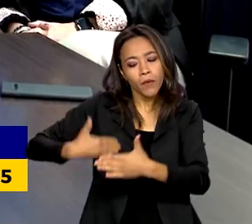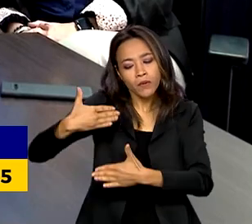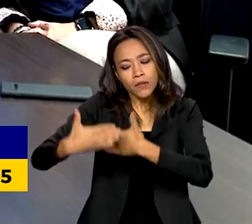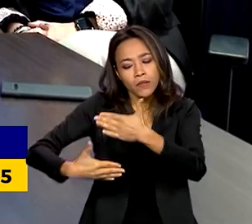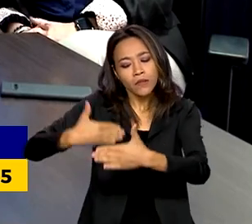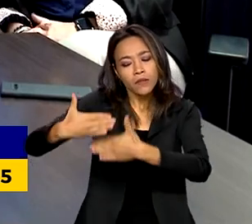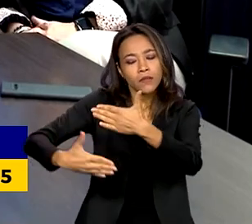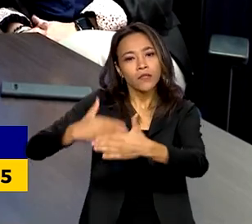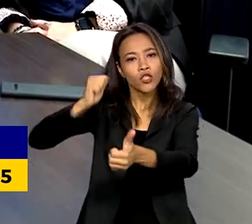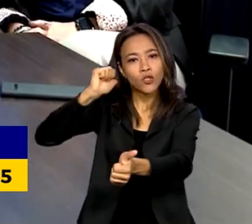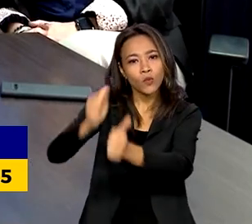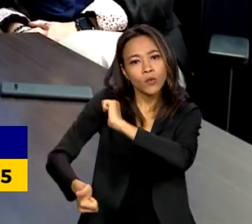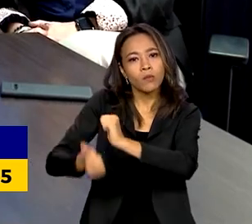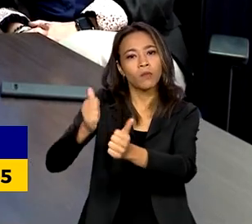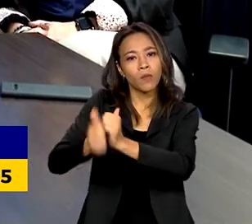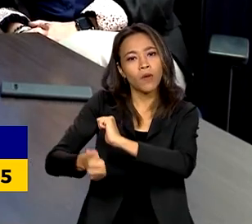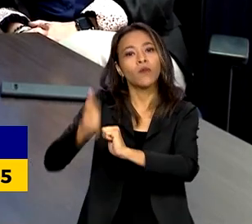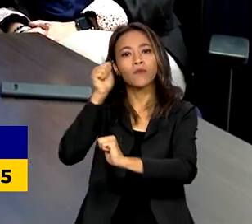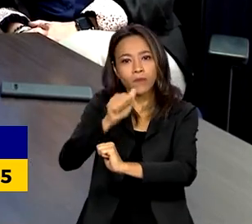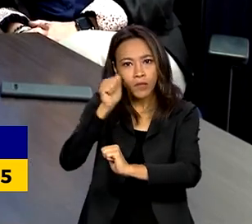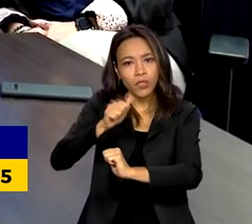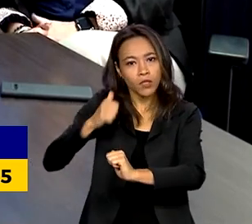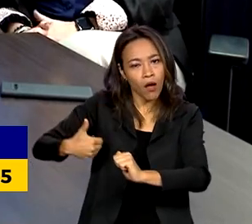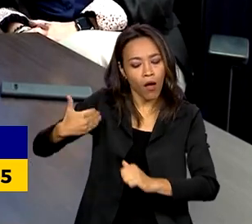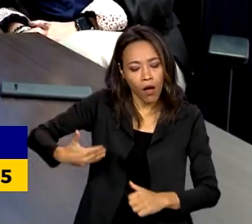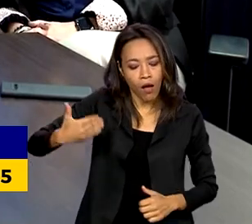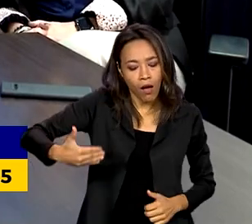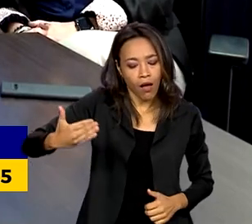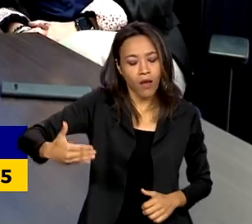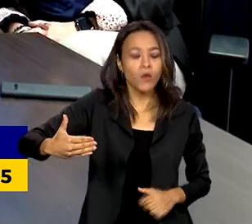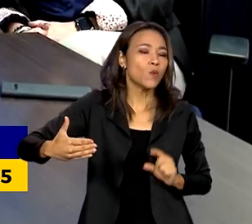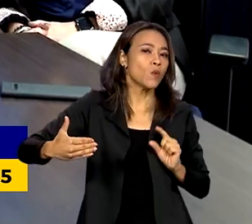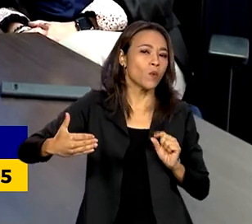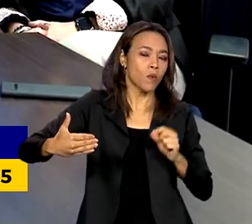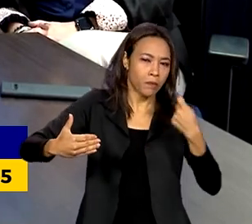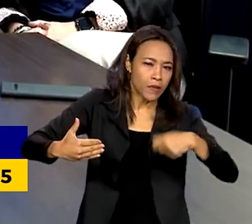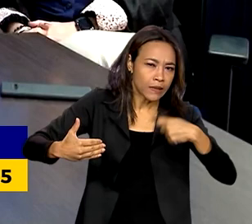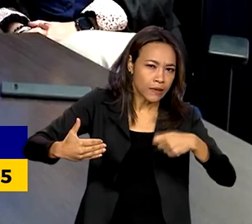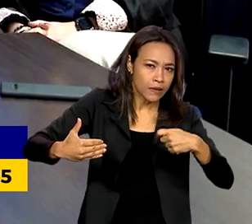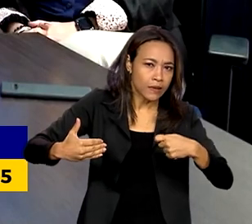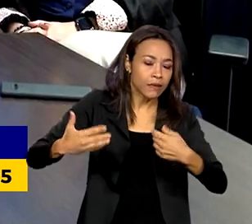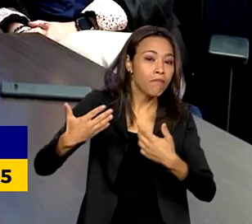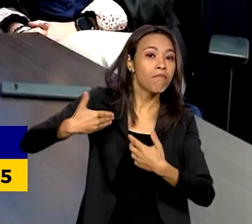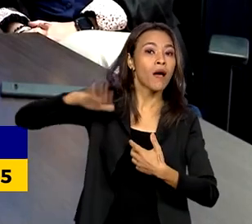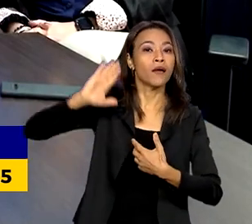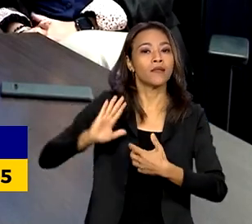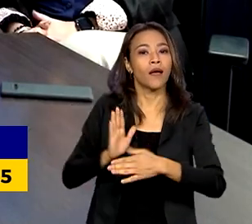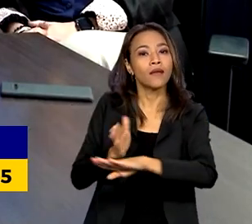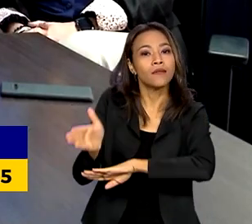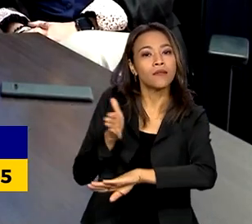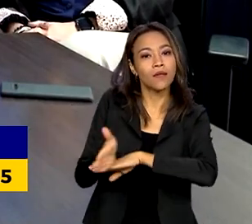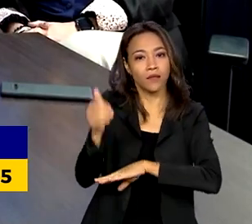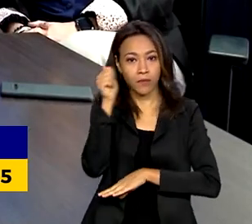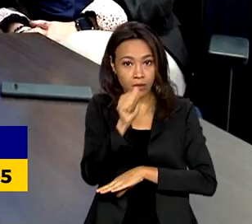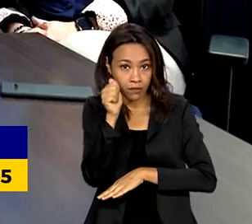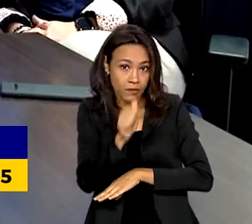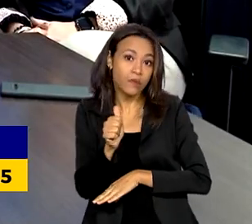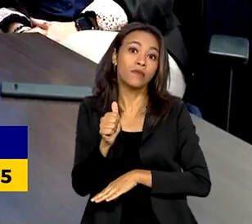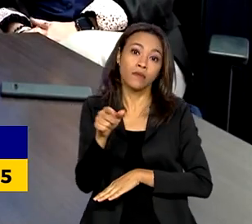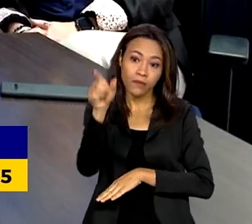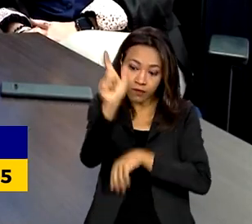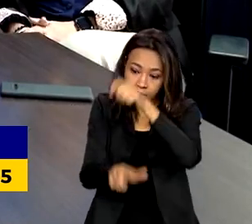feminino. Então, é preciso ter mais acesso para as meninas jogarem,